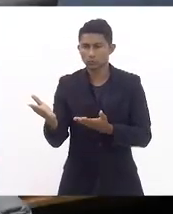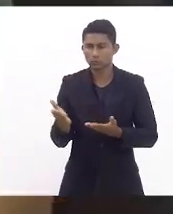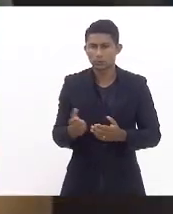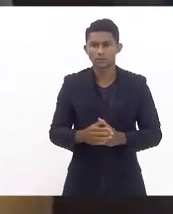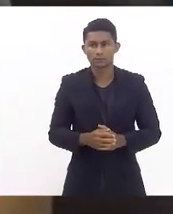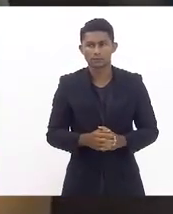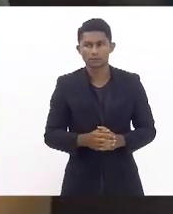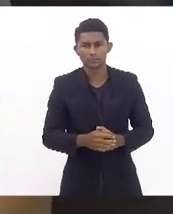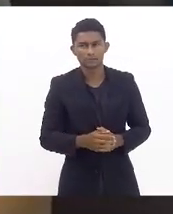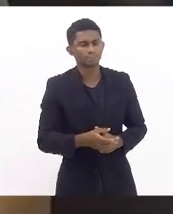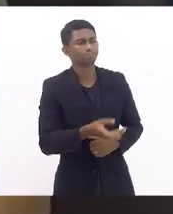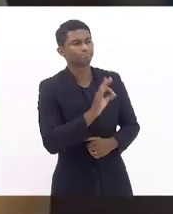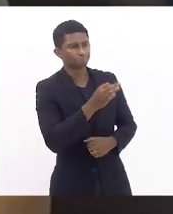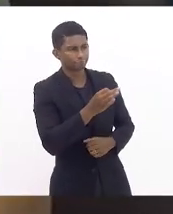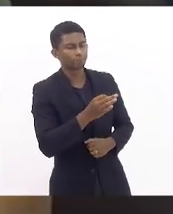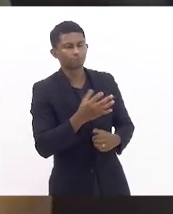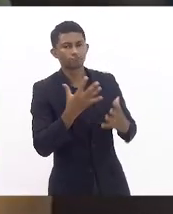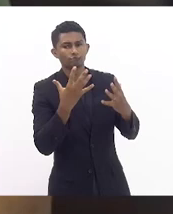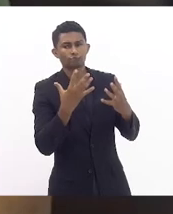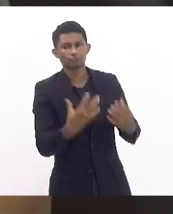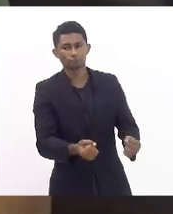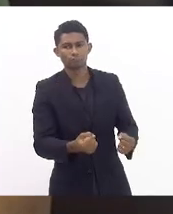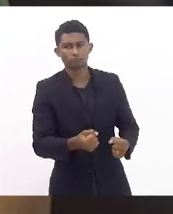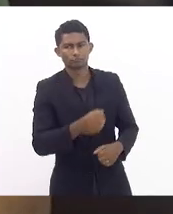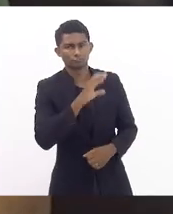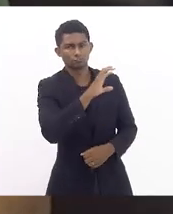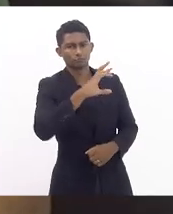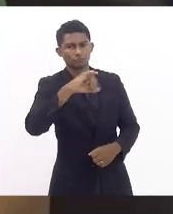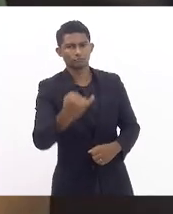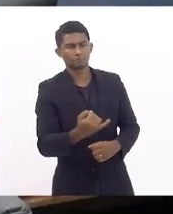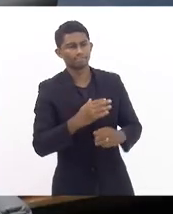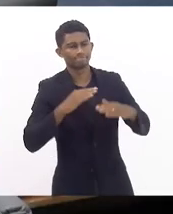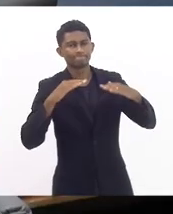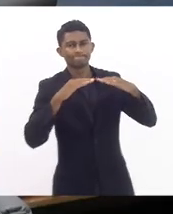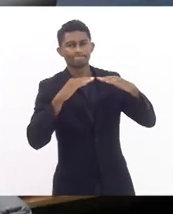Parecer favorável, presidente. Acompanho o parecer da CCJ.